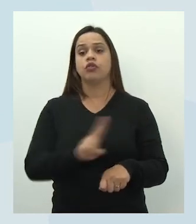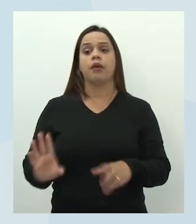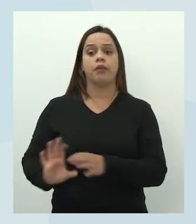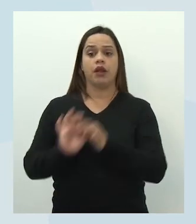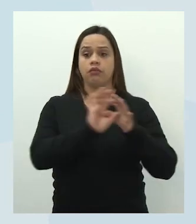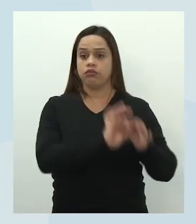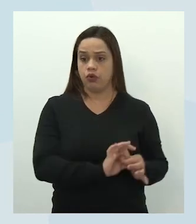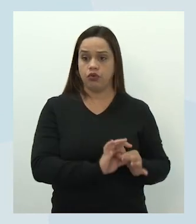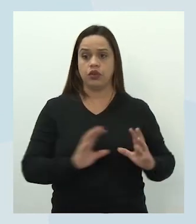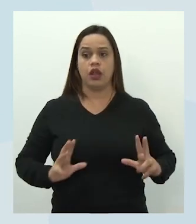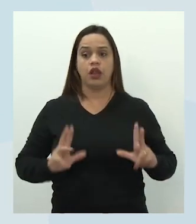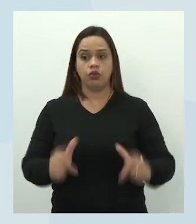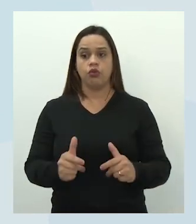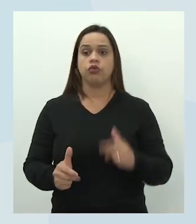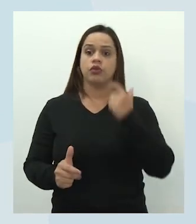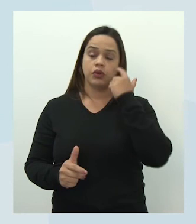contextualizar